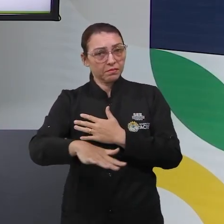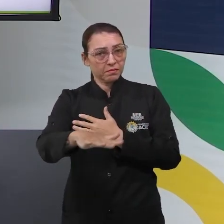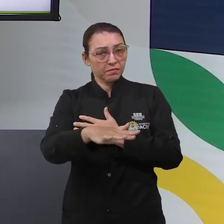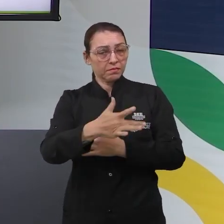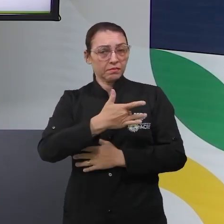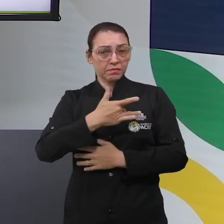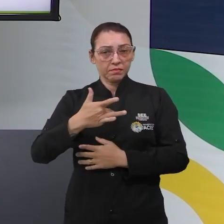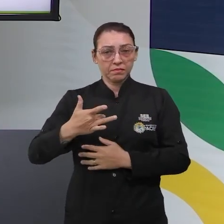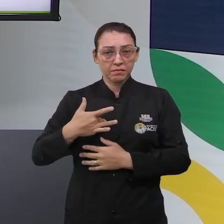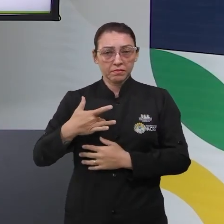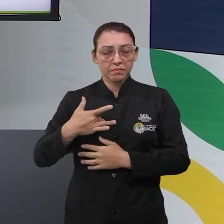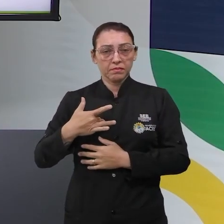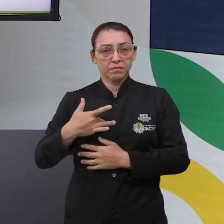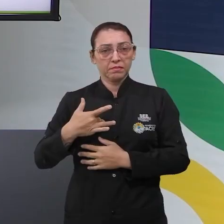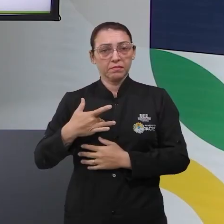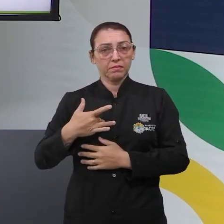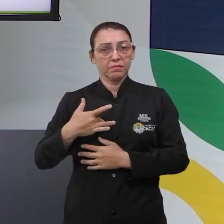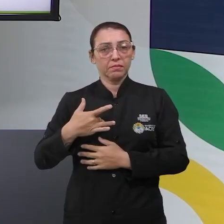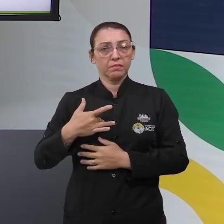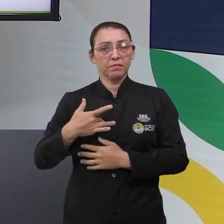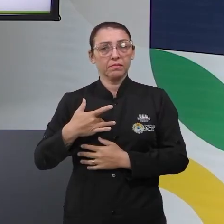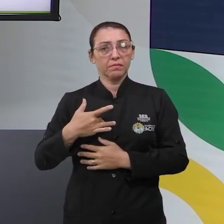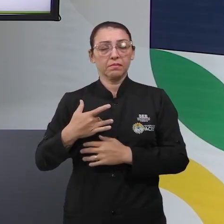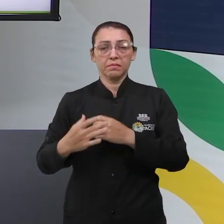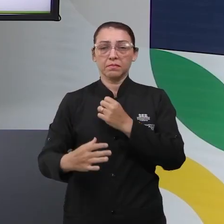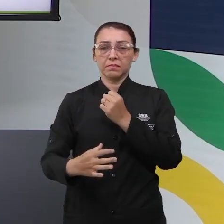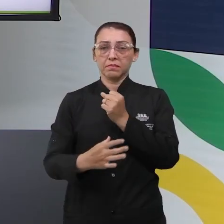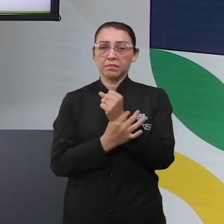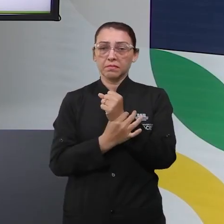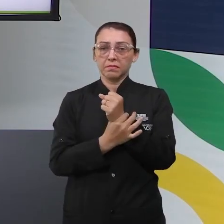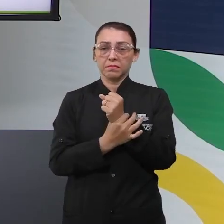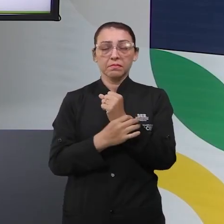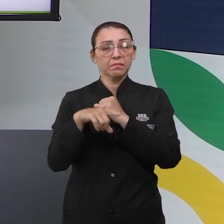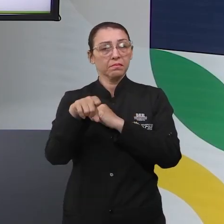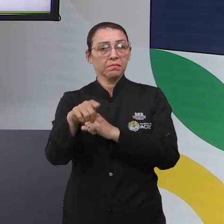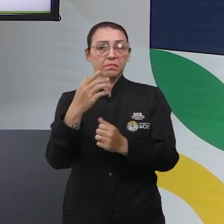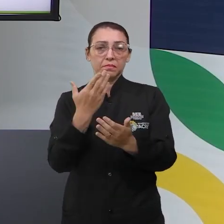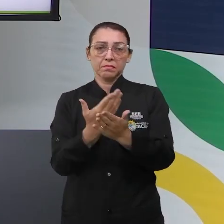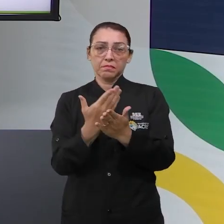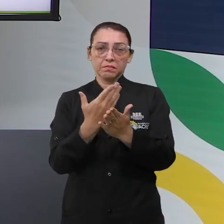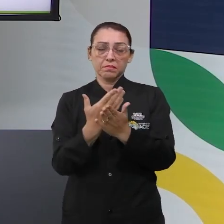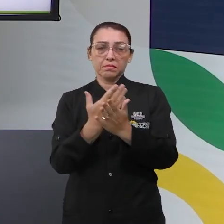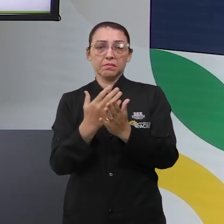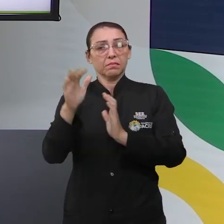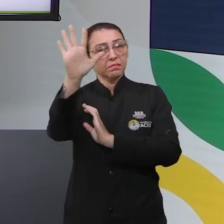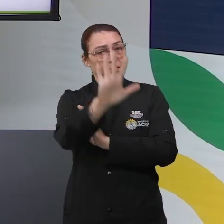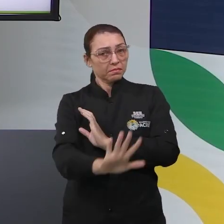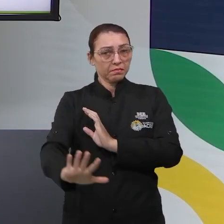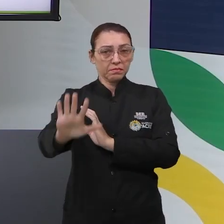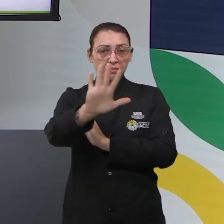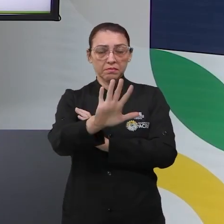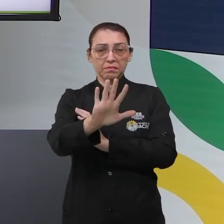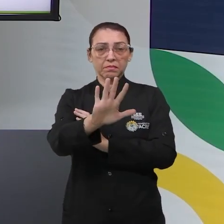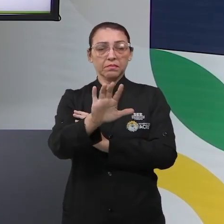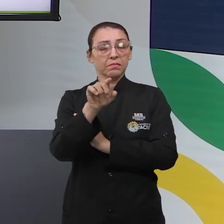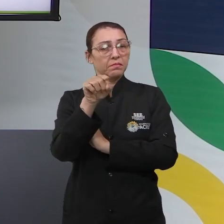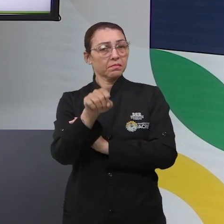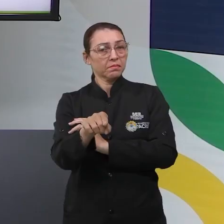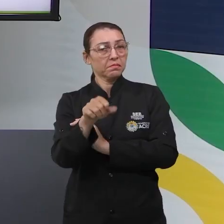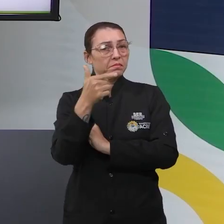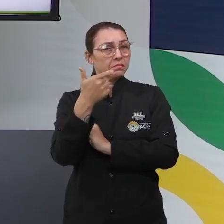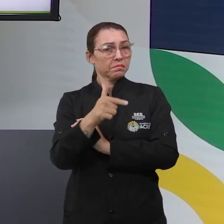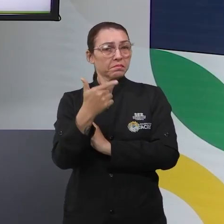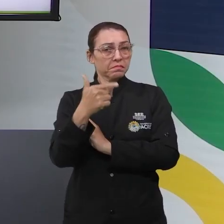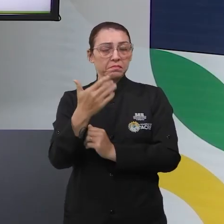da saúde, vai estudar sobre a área da segurança, e você estudando de modo geral, por mais que você não